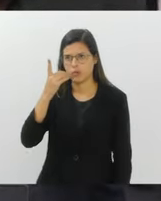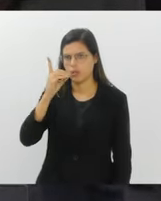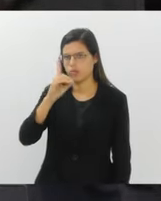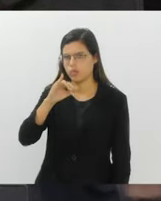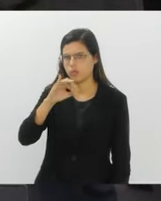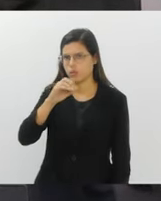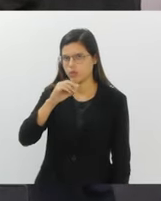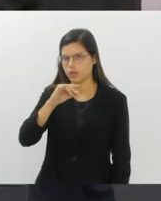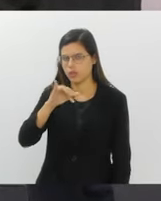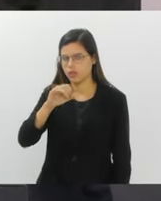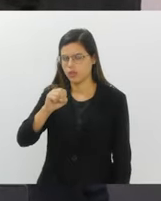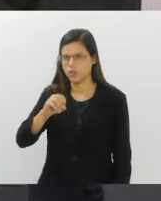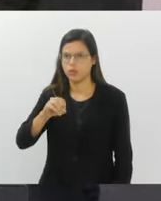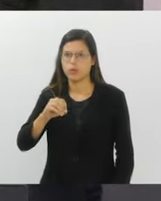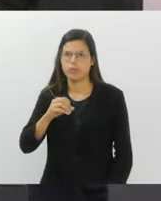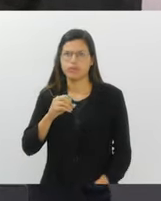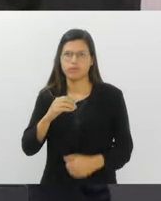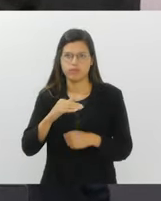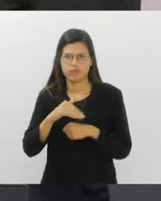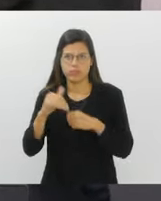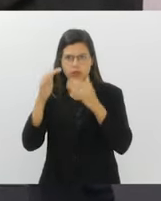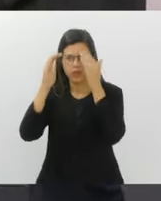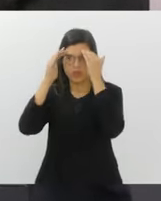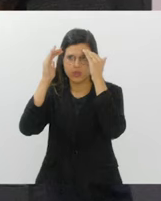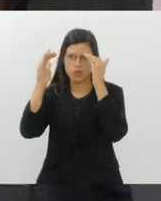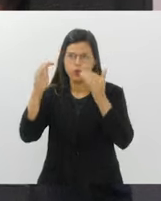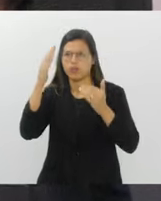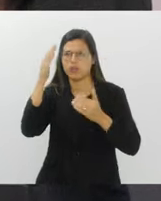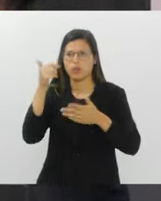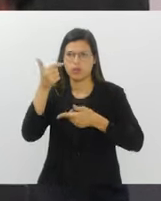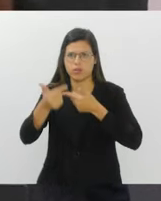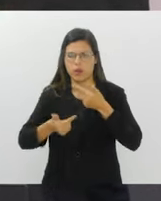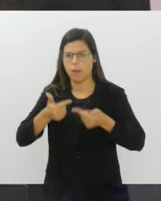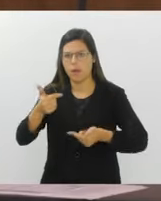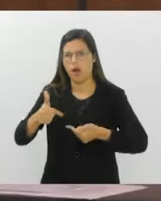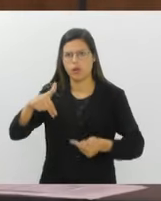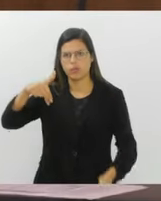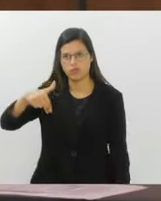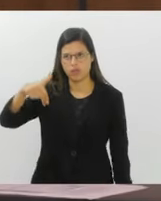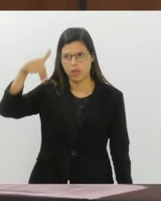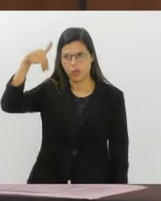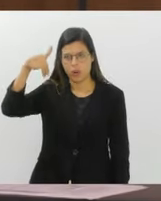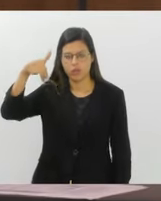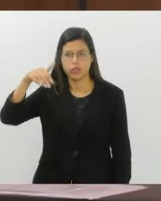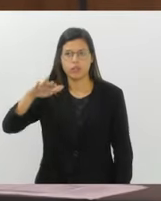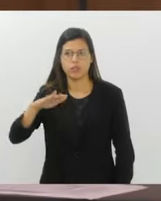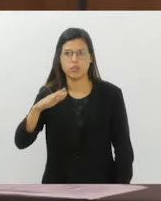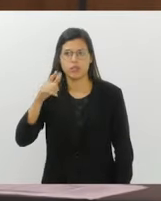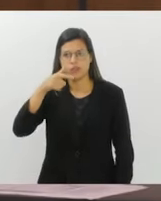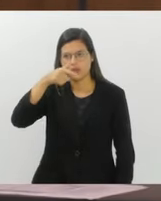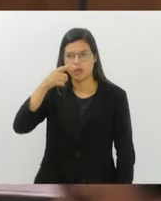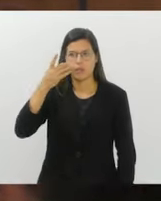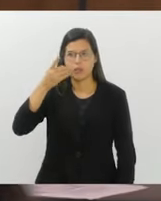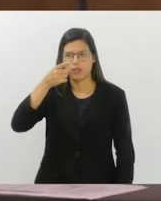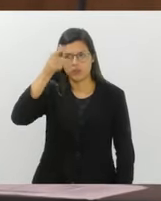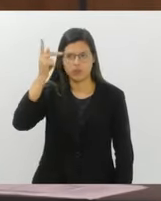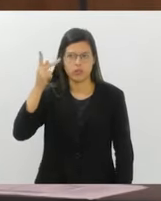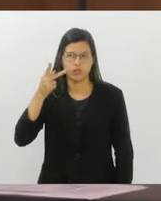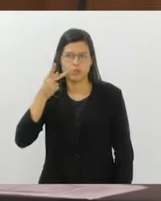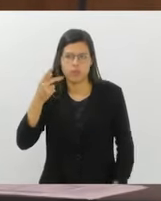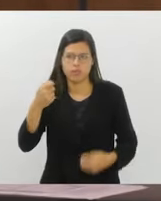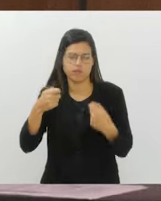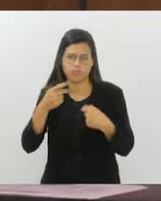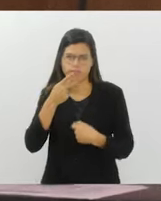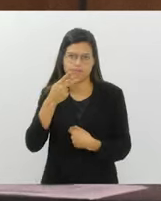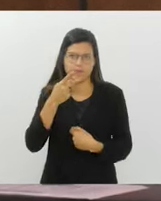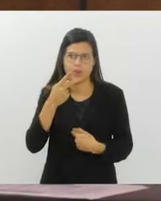e respeito, sei do seu trabalho na Zona Norte. O Luiz Paulo não precisa nem dizer, porque eu sou